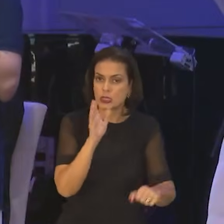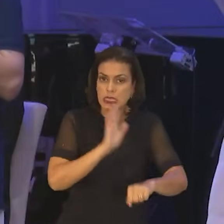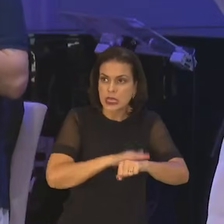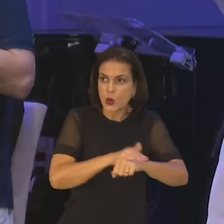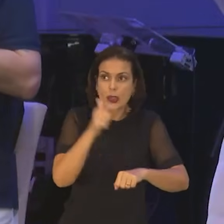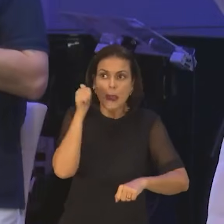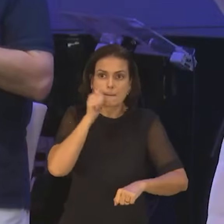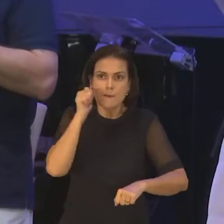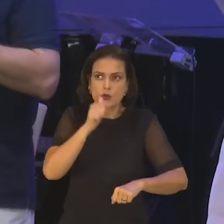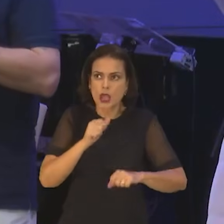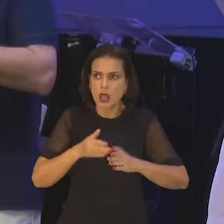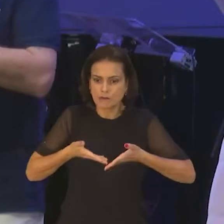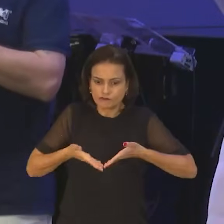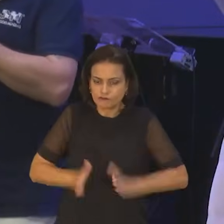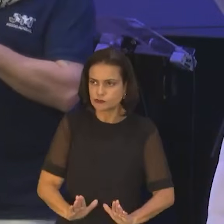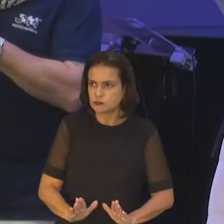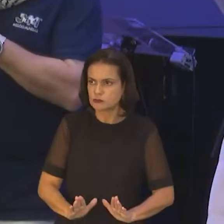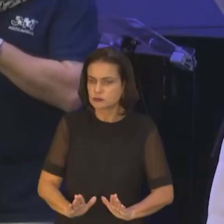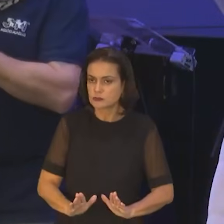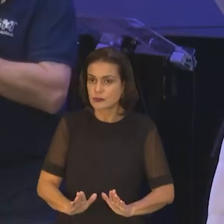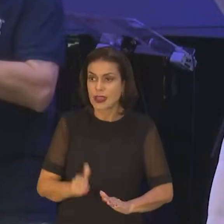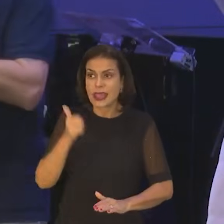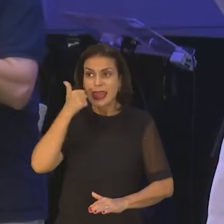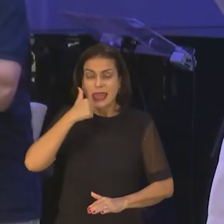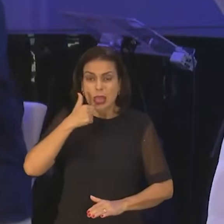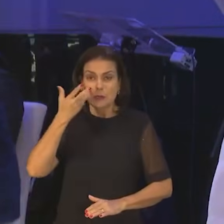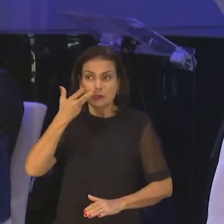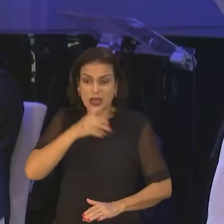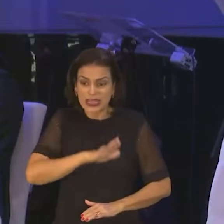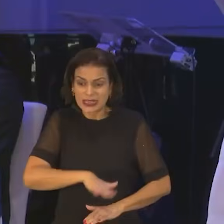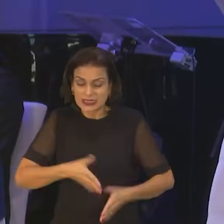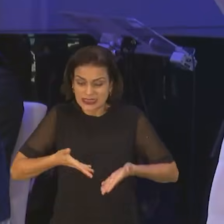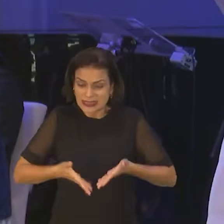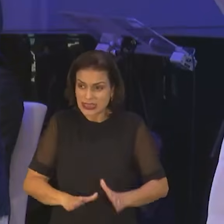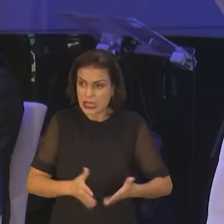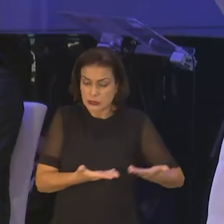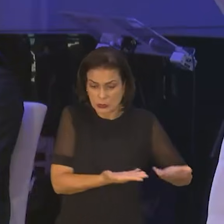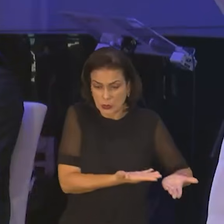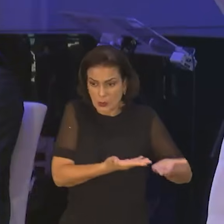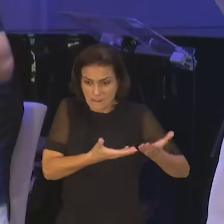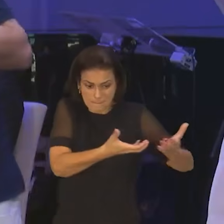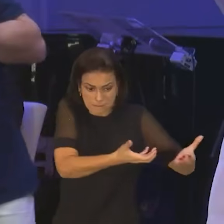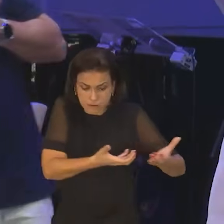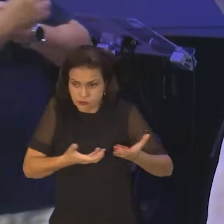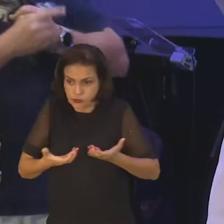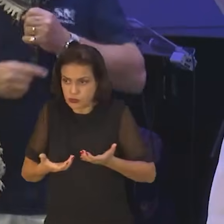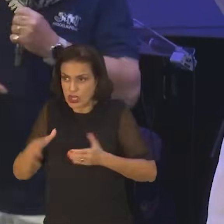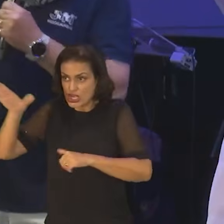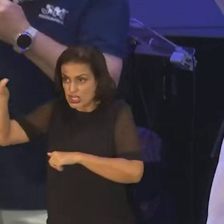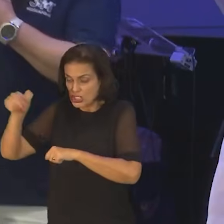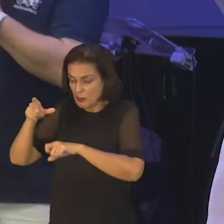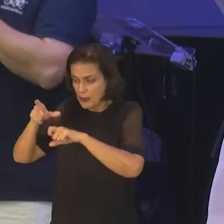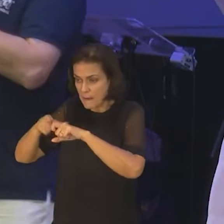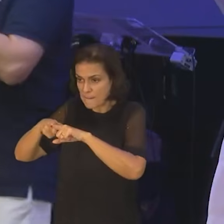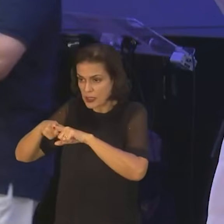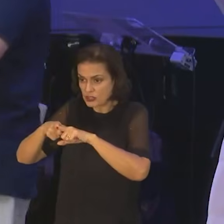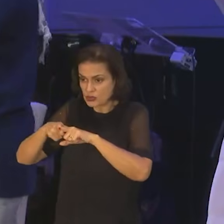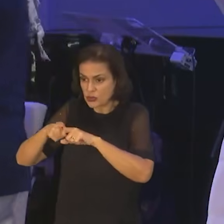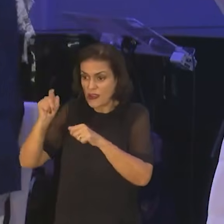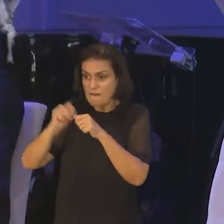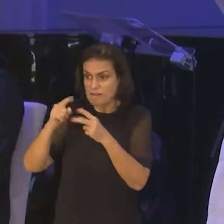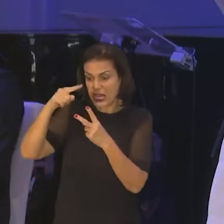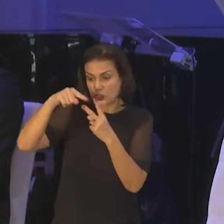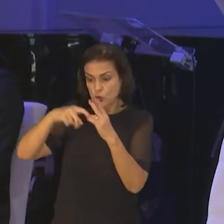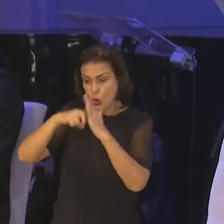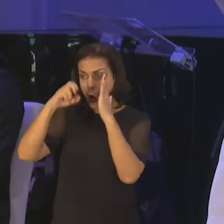mulher está dando à luz. E quando a criança nasce, o pai pega a criança, puxa o médico e vai no cantinho e ele faz